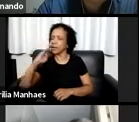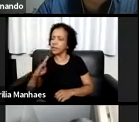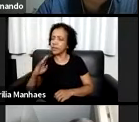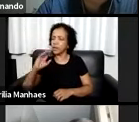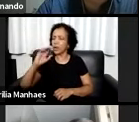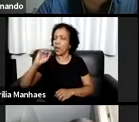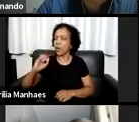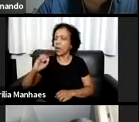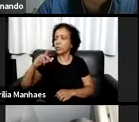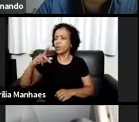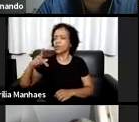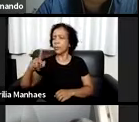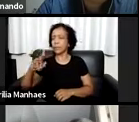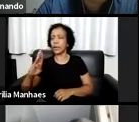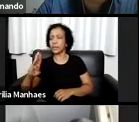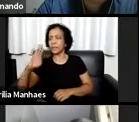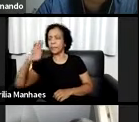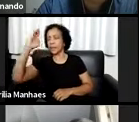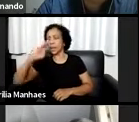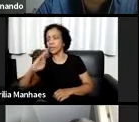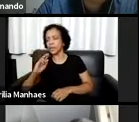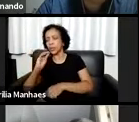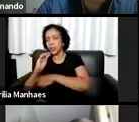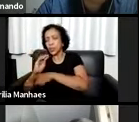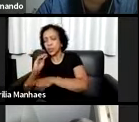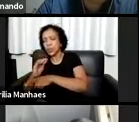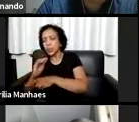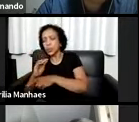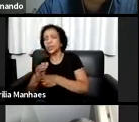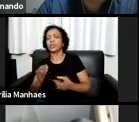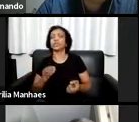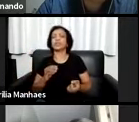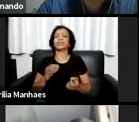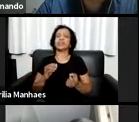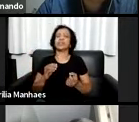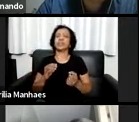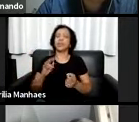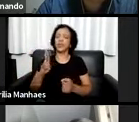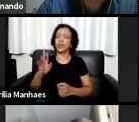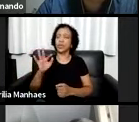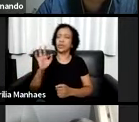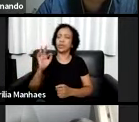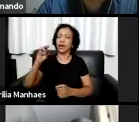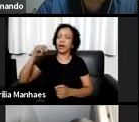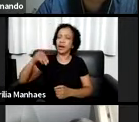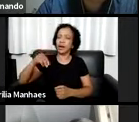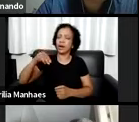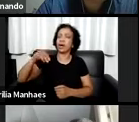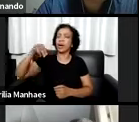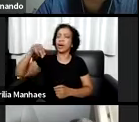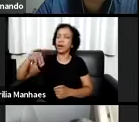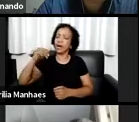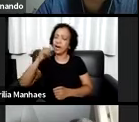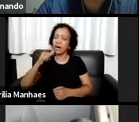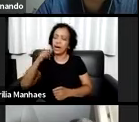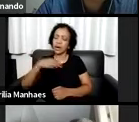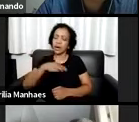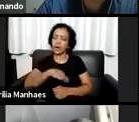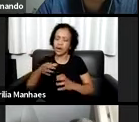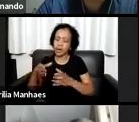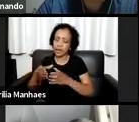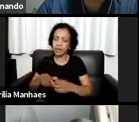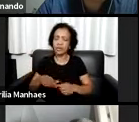pela Junta de Missões Nacionais, Mundiais, União Feminina Missionária, União de Homens, pela Juventude,